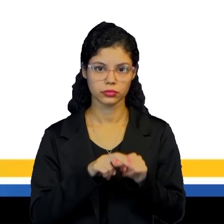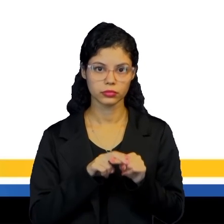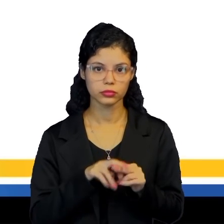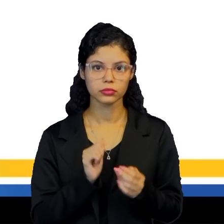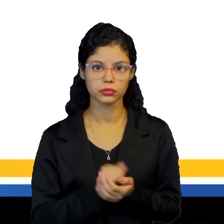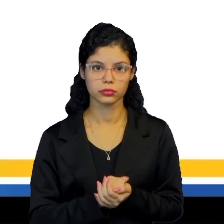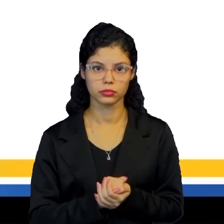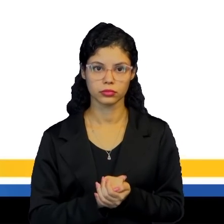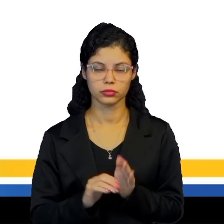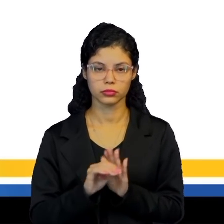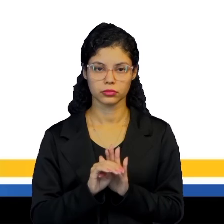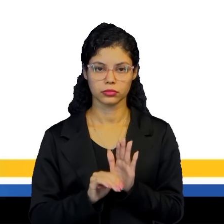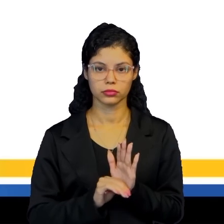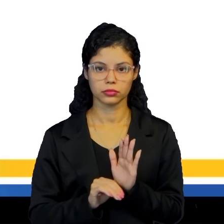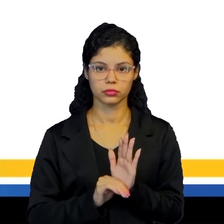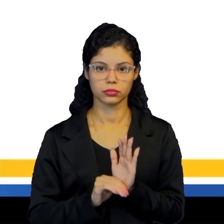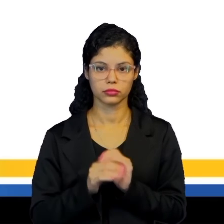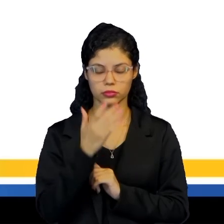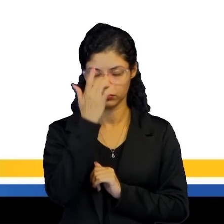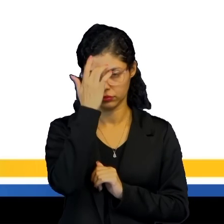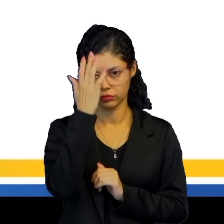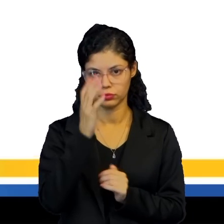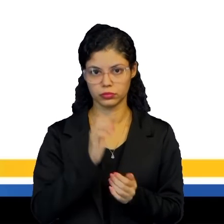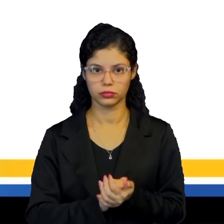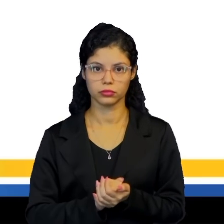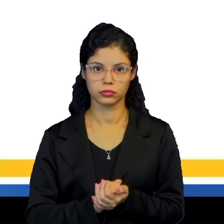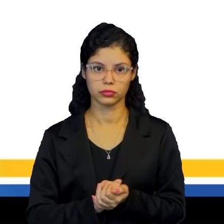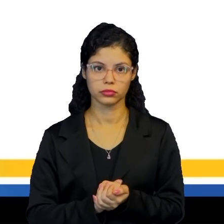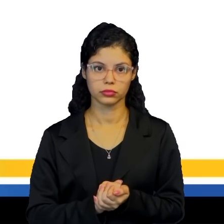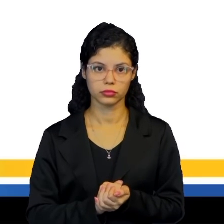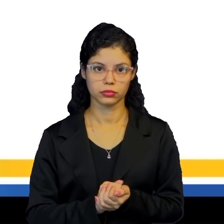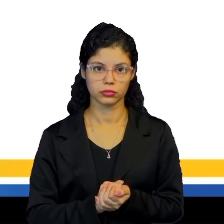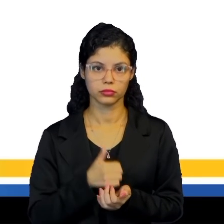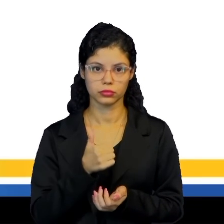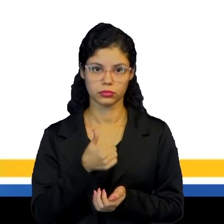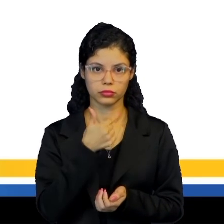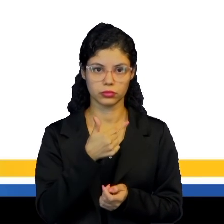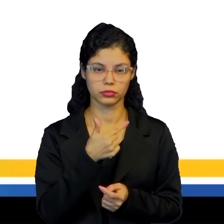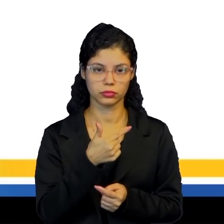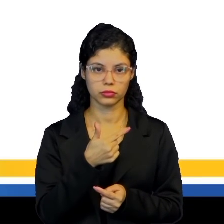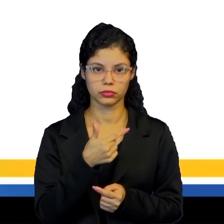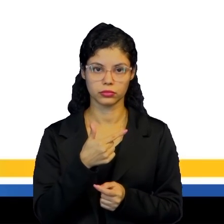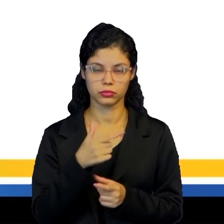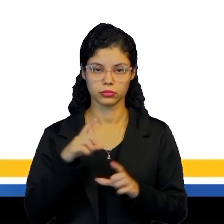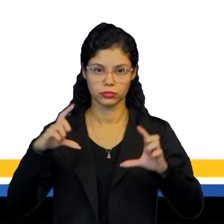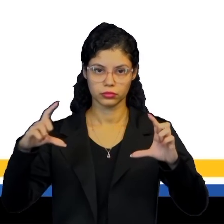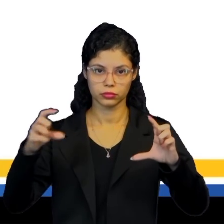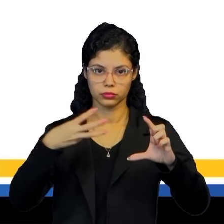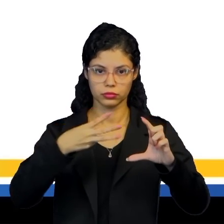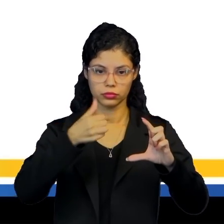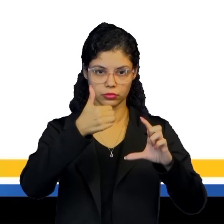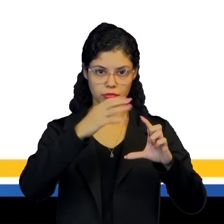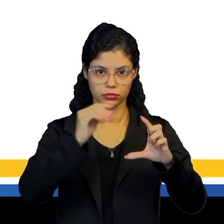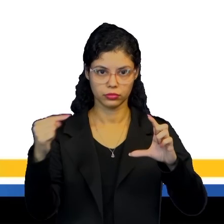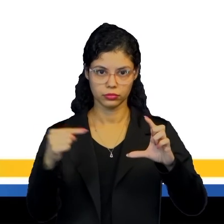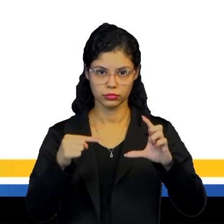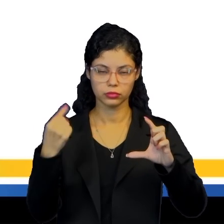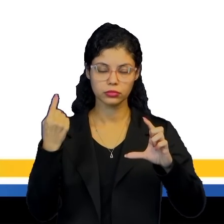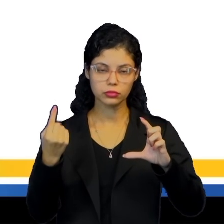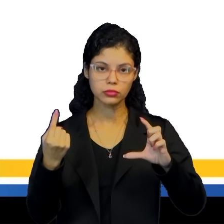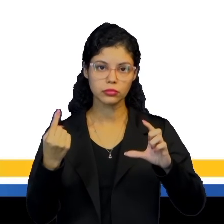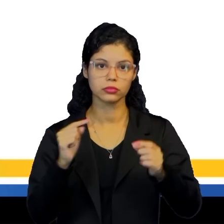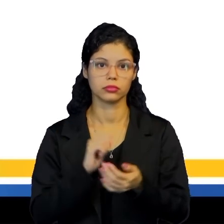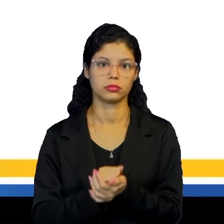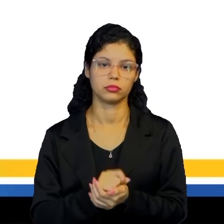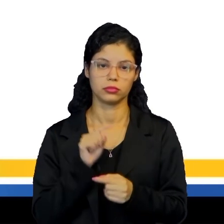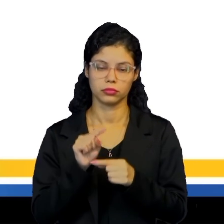Portanto, aí eu tenho uma facilidade. O meu S10 é igual a 2, tá? Vezes 10 elevado a